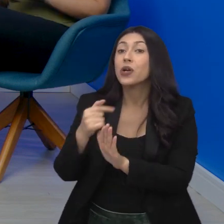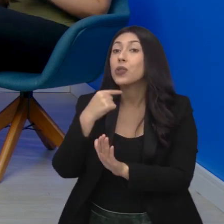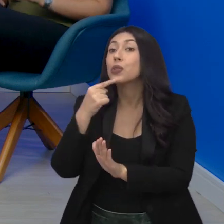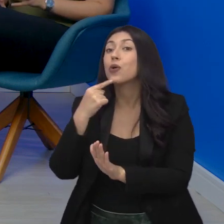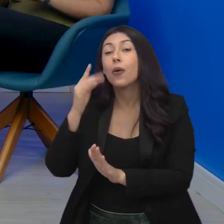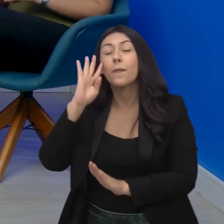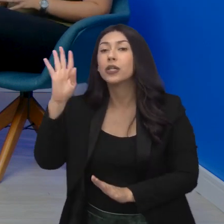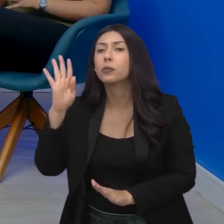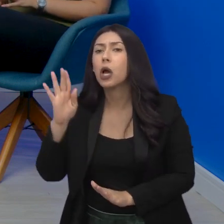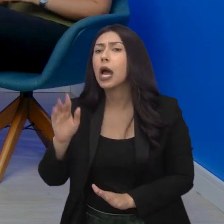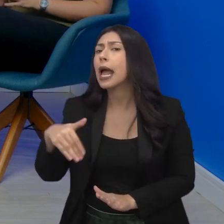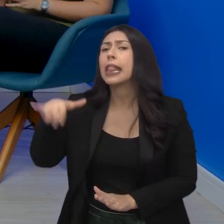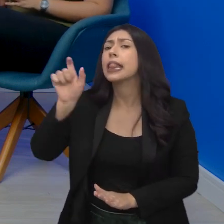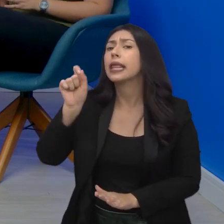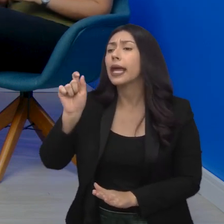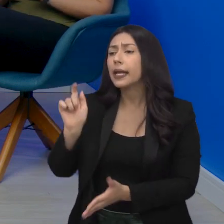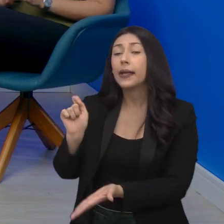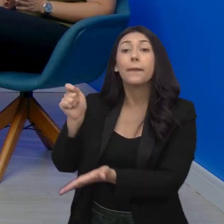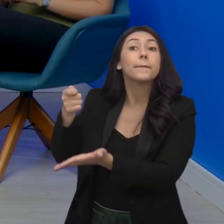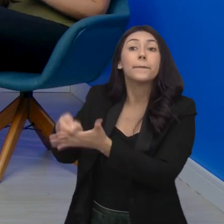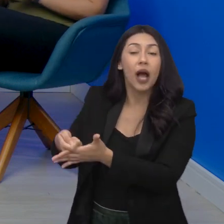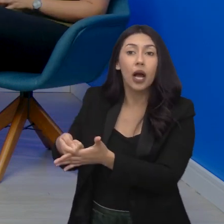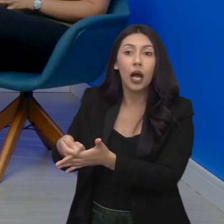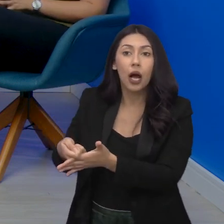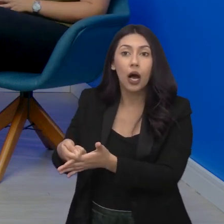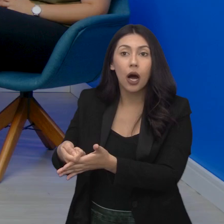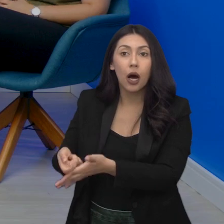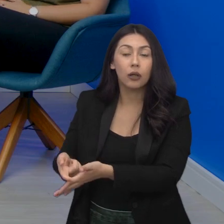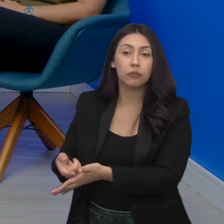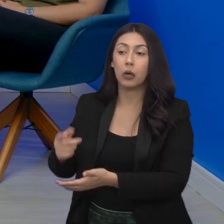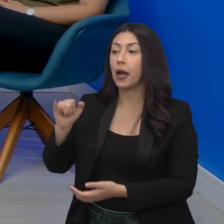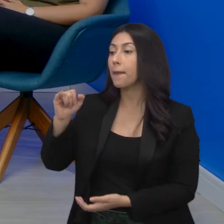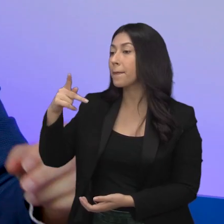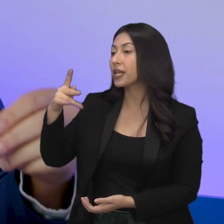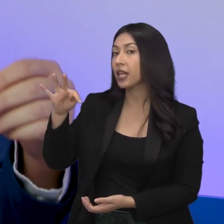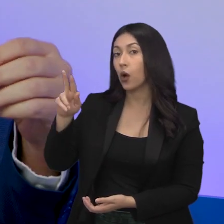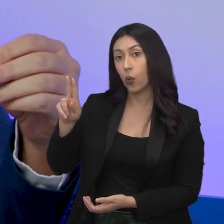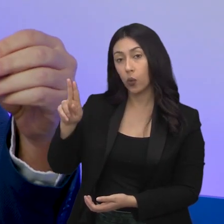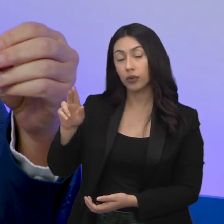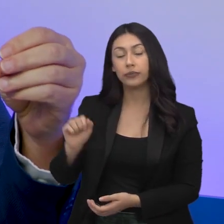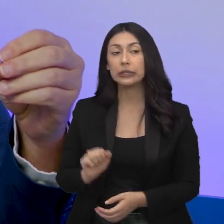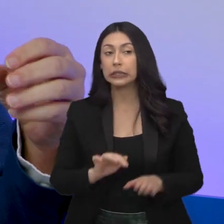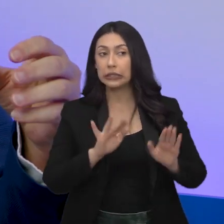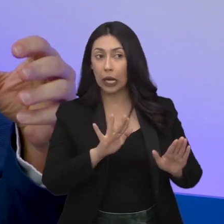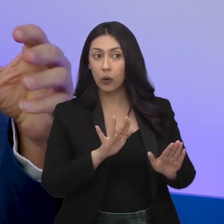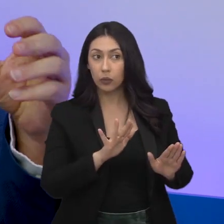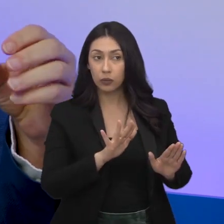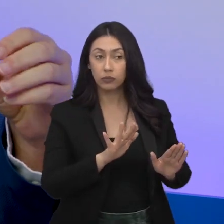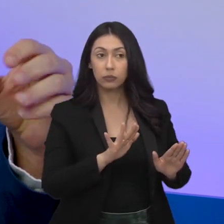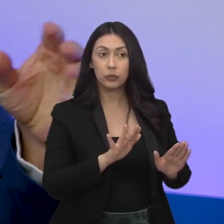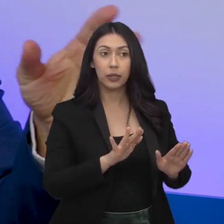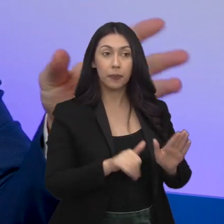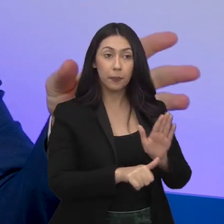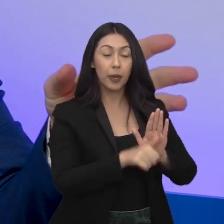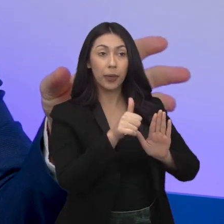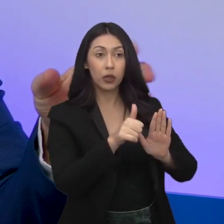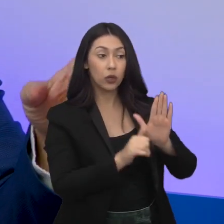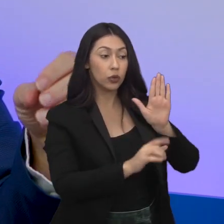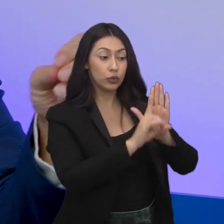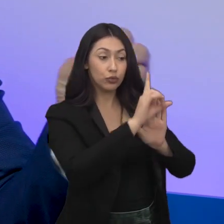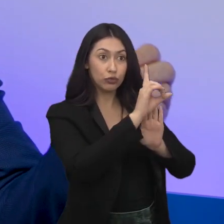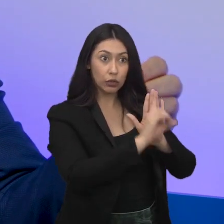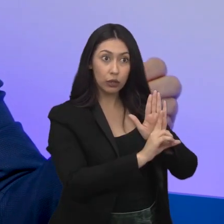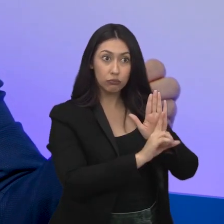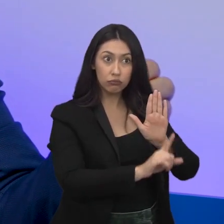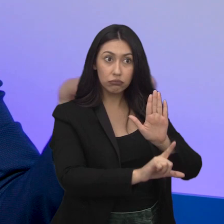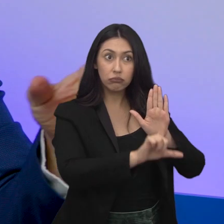principal, IPTU e condomínio, quem que paga? É o inquilino ou é o proprietário? O IPTU primeiro vai pelo direito da